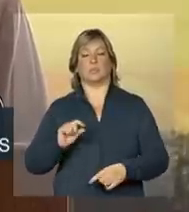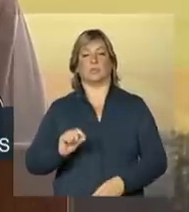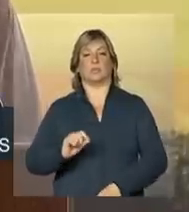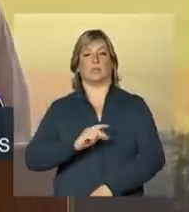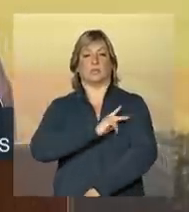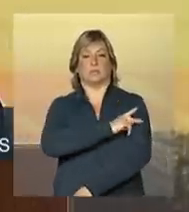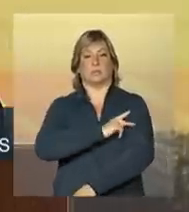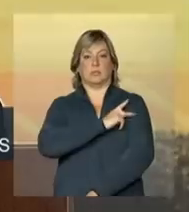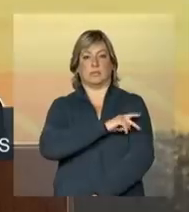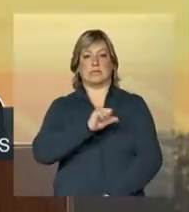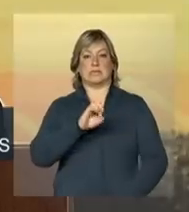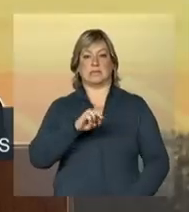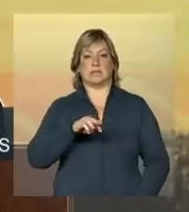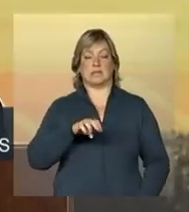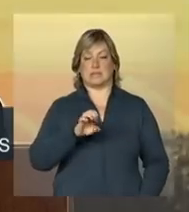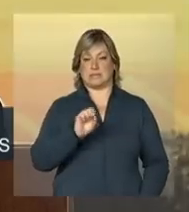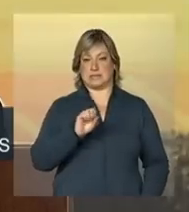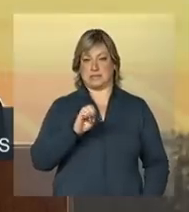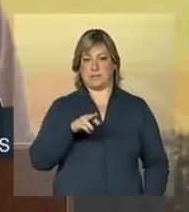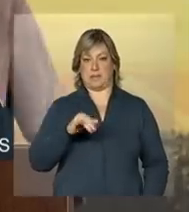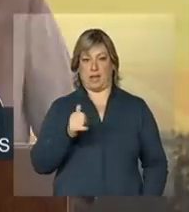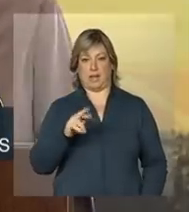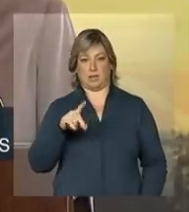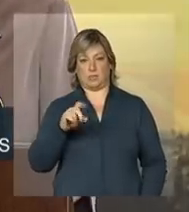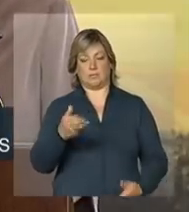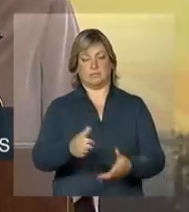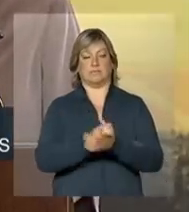no semiário do Estado do